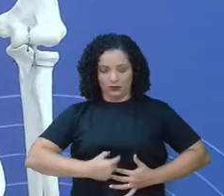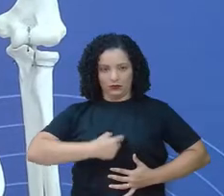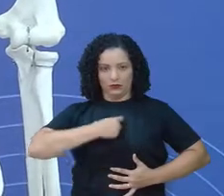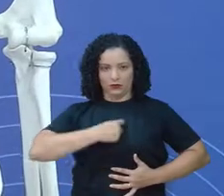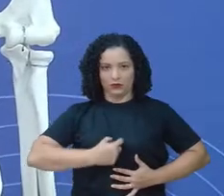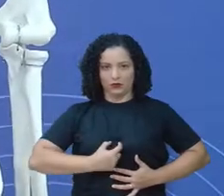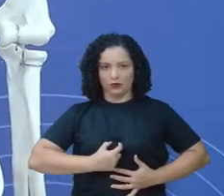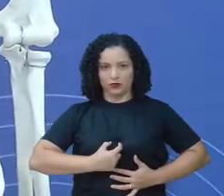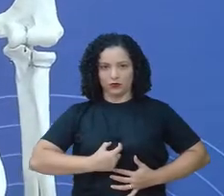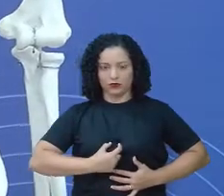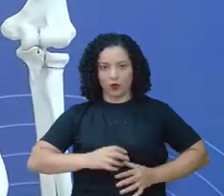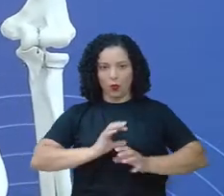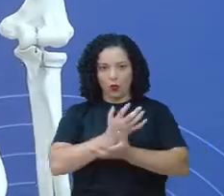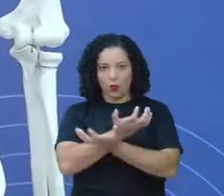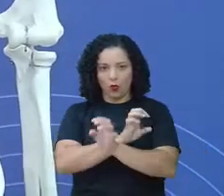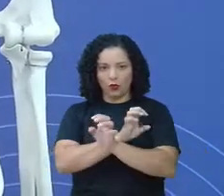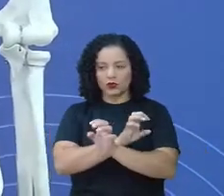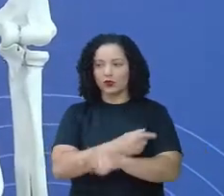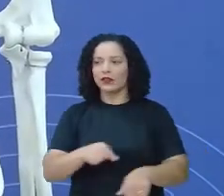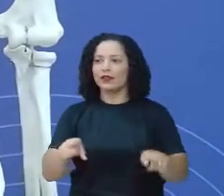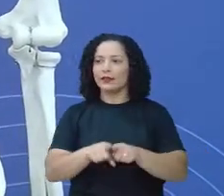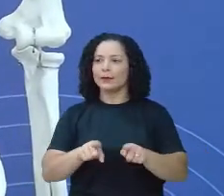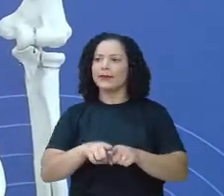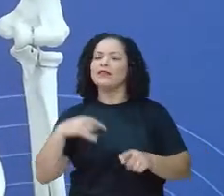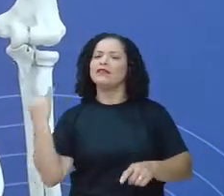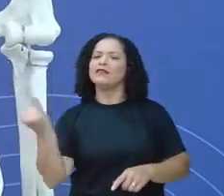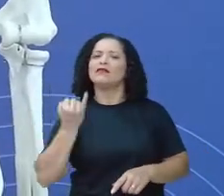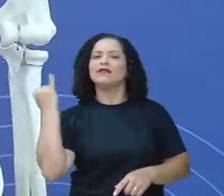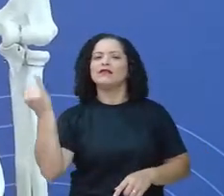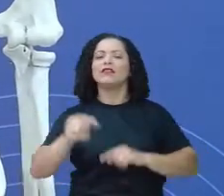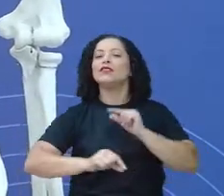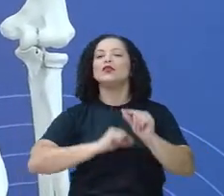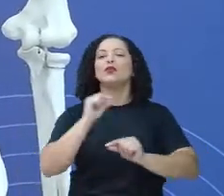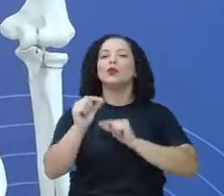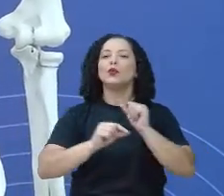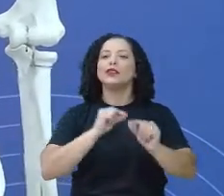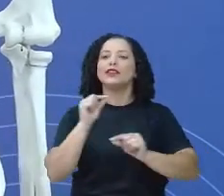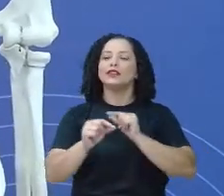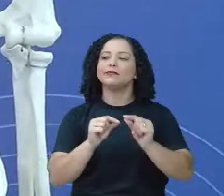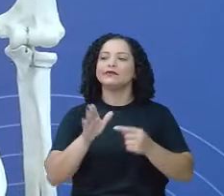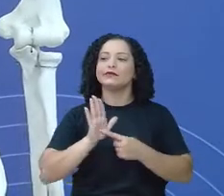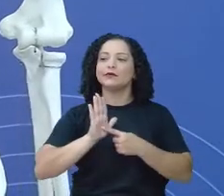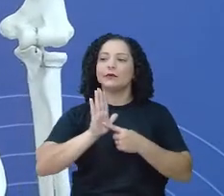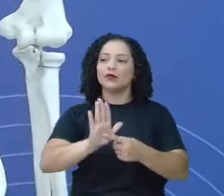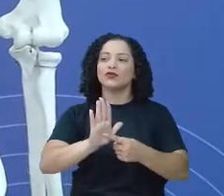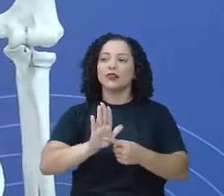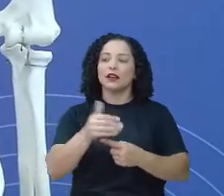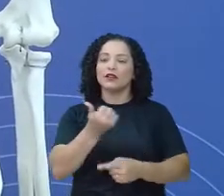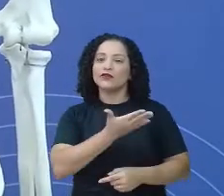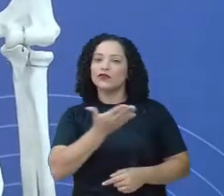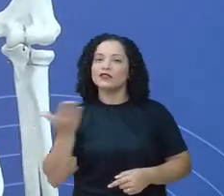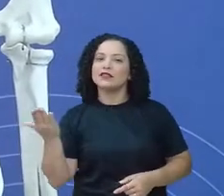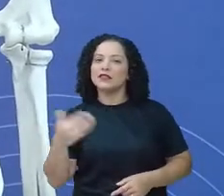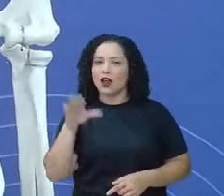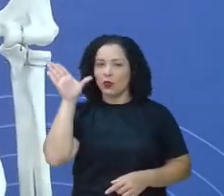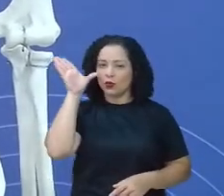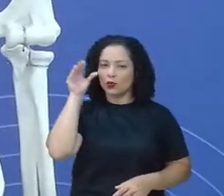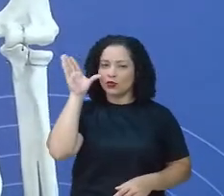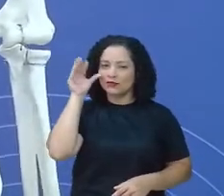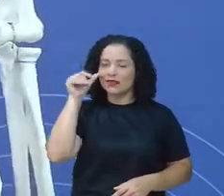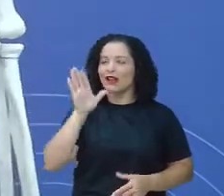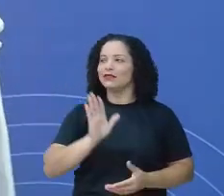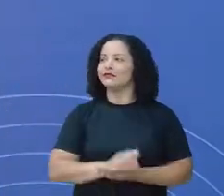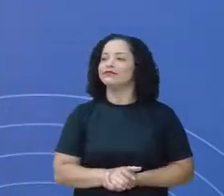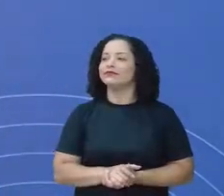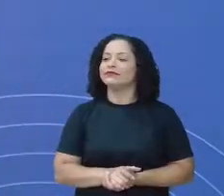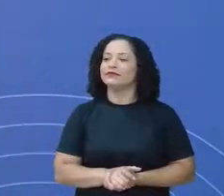interessante, nós temos uma curiosidade aqui nas costelas. Veja o que eu vou mostrar aqui a vocês em relação a essa curiosidade. Então, o que é que